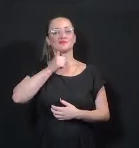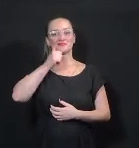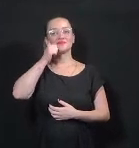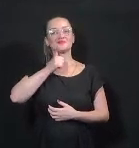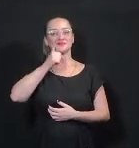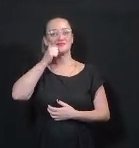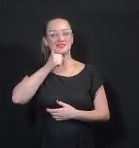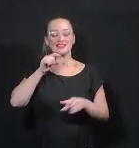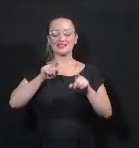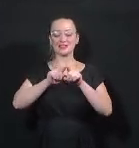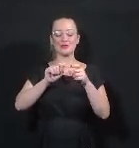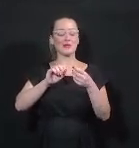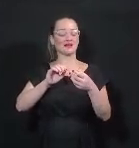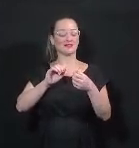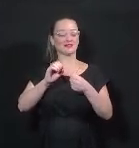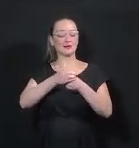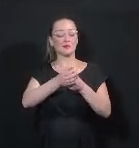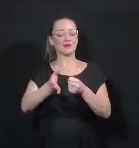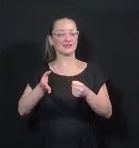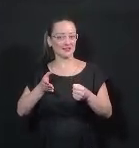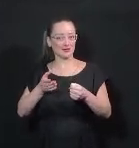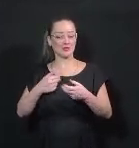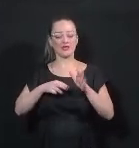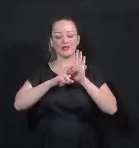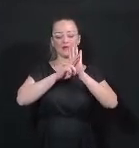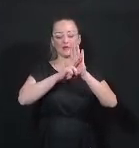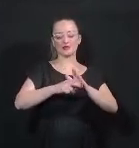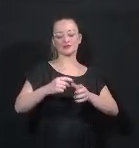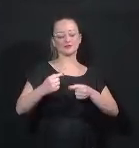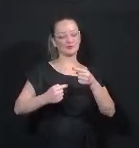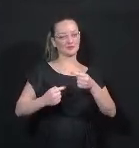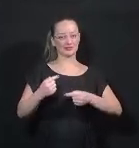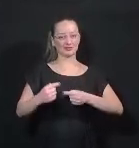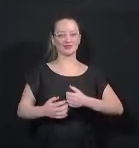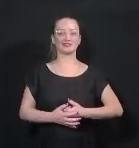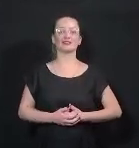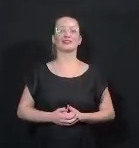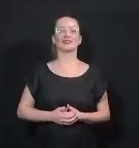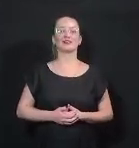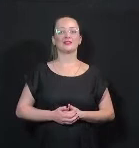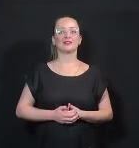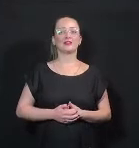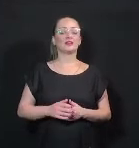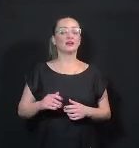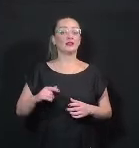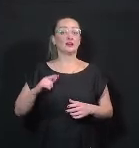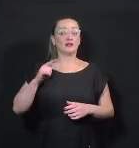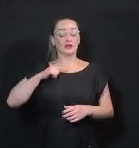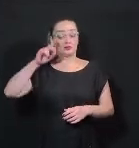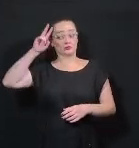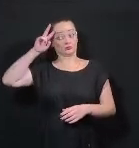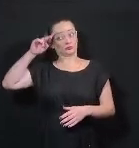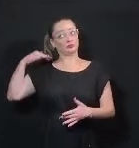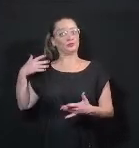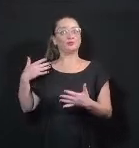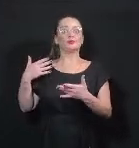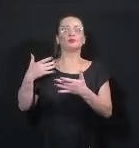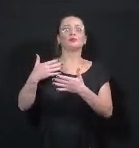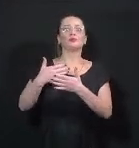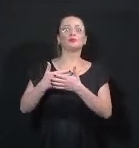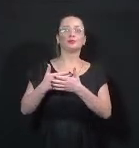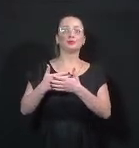e democracia, representação política. E toda uma história